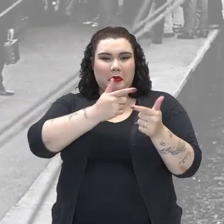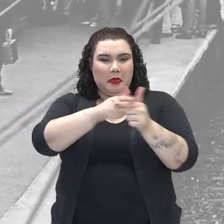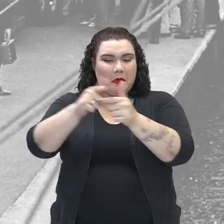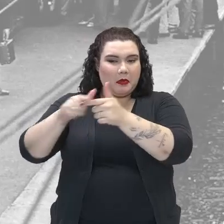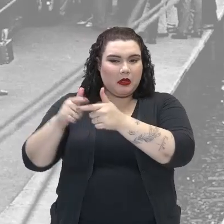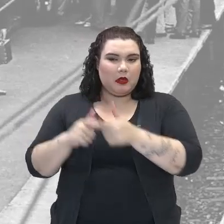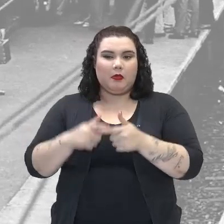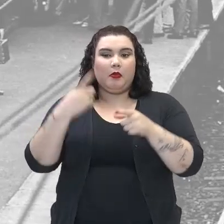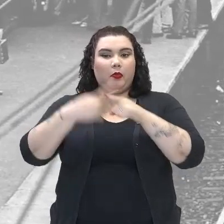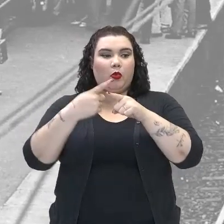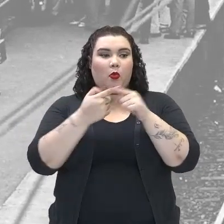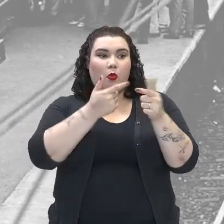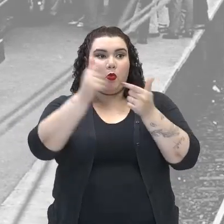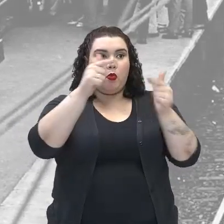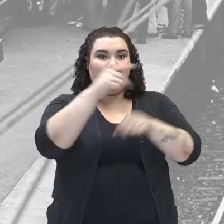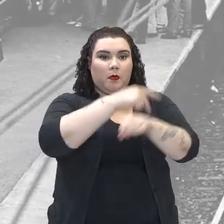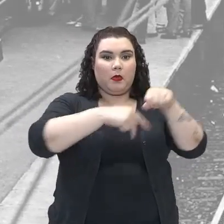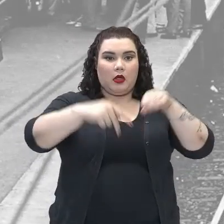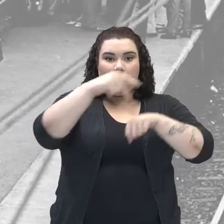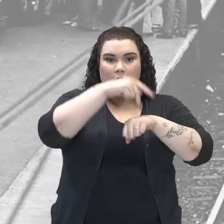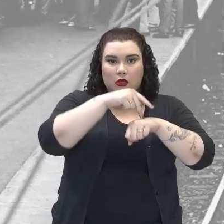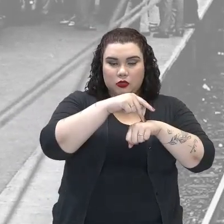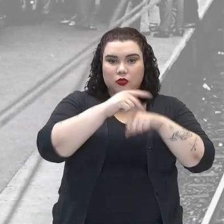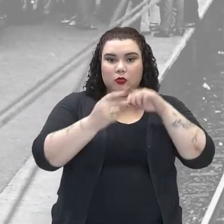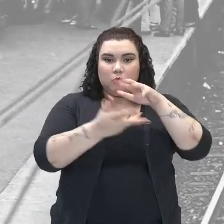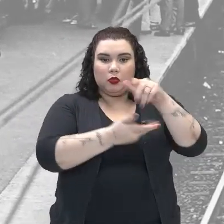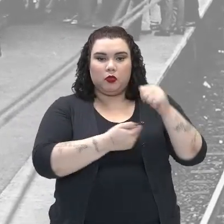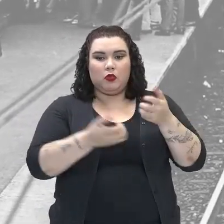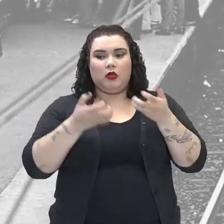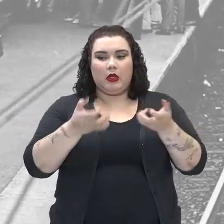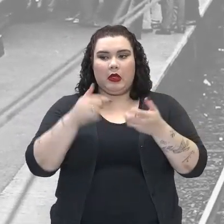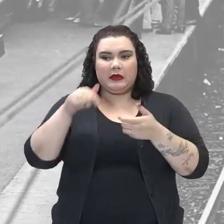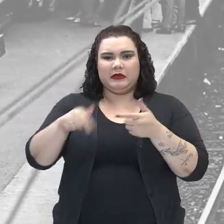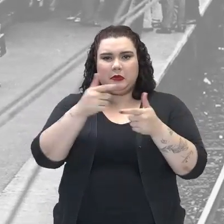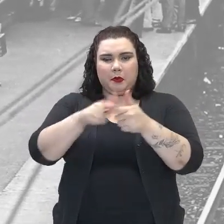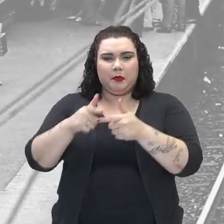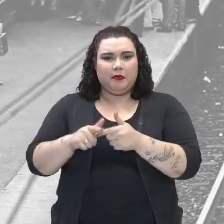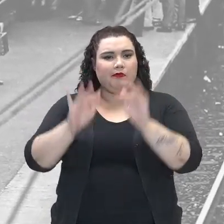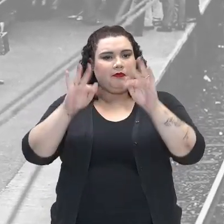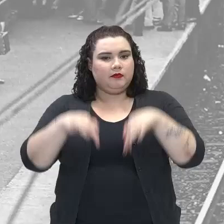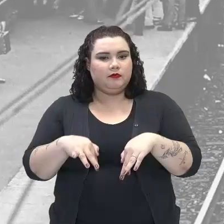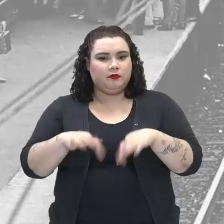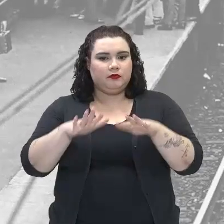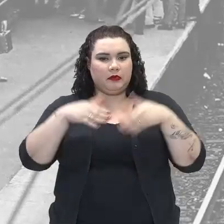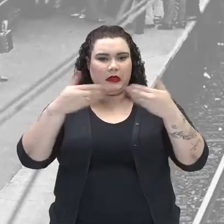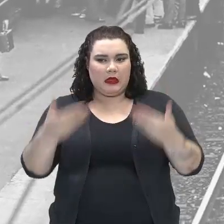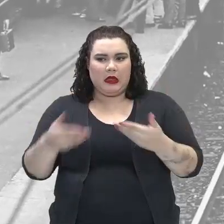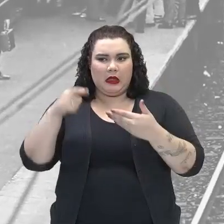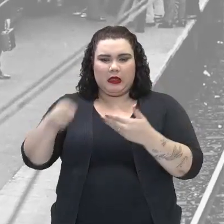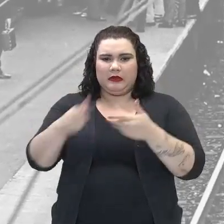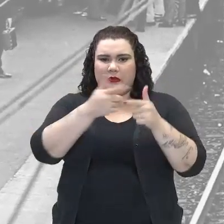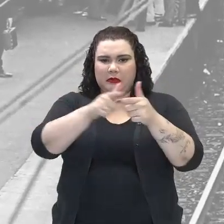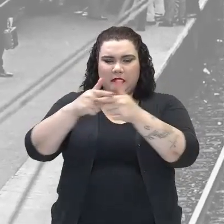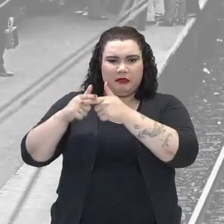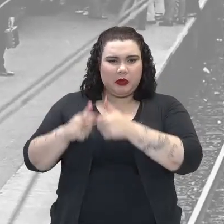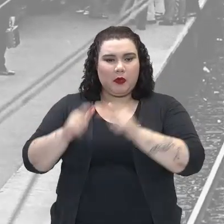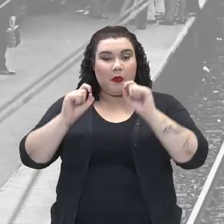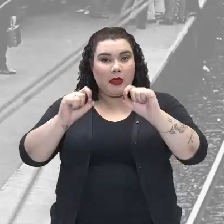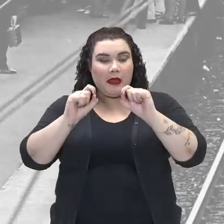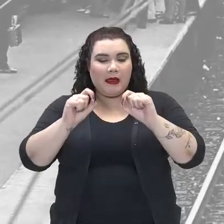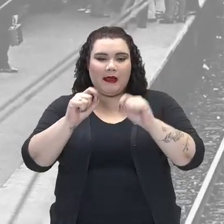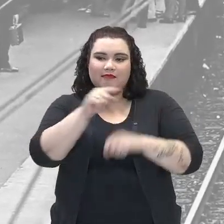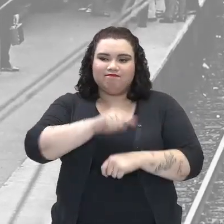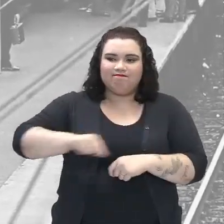porque os outros países do mundo queriam que o apartheid acabasse. Então, toda essa pressão da época fez com que,